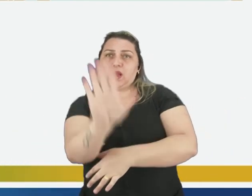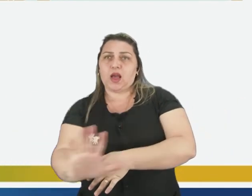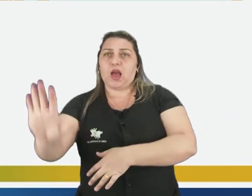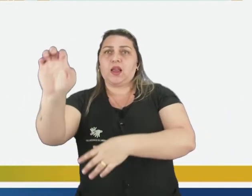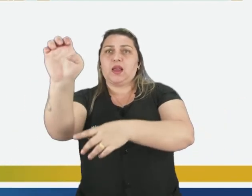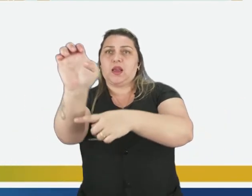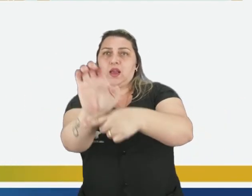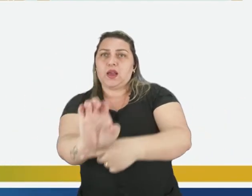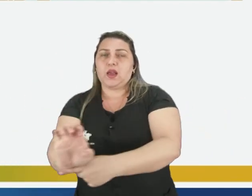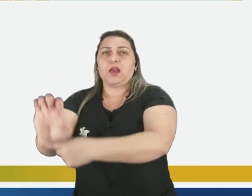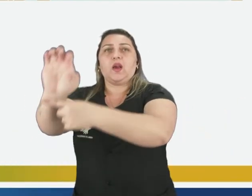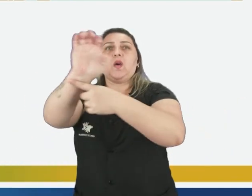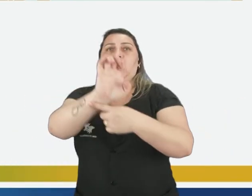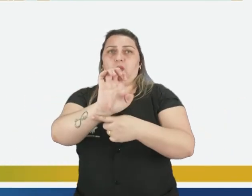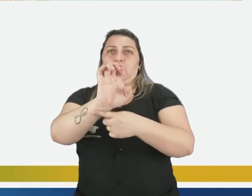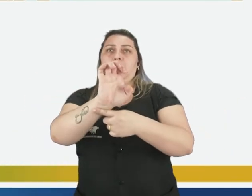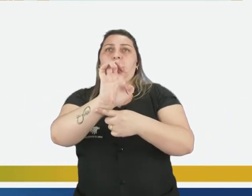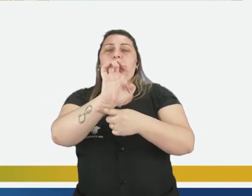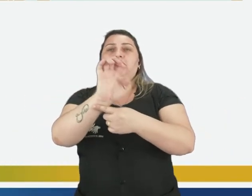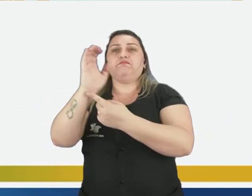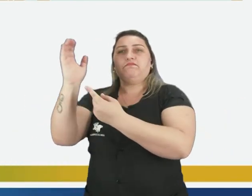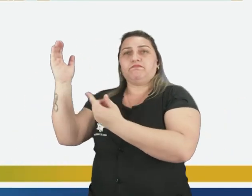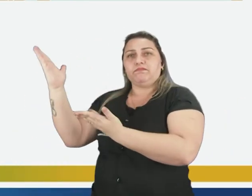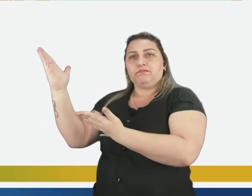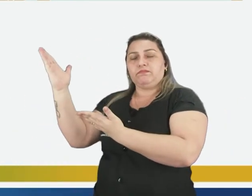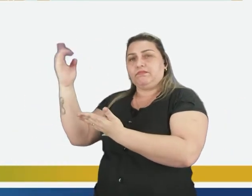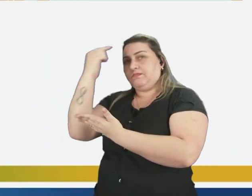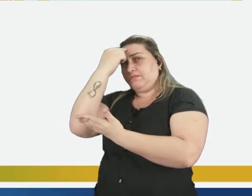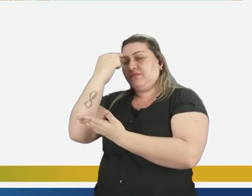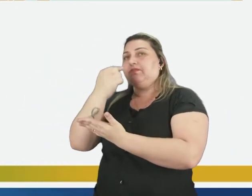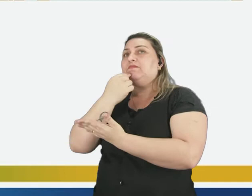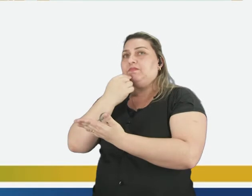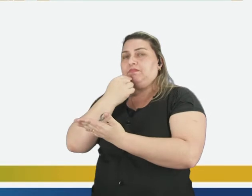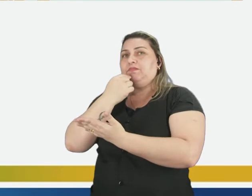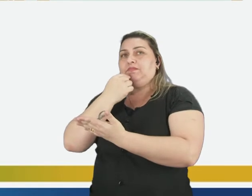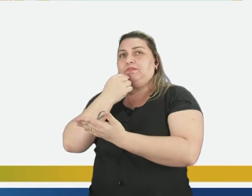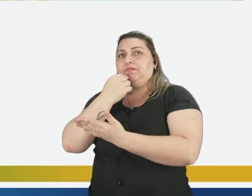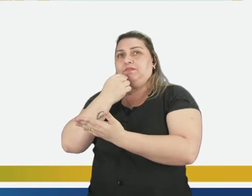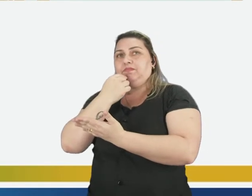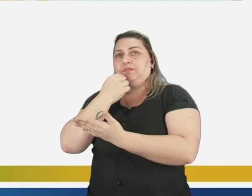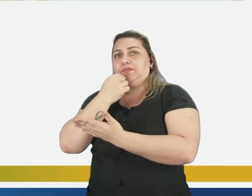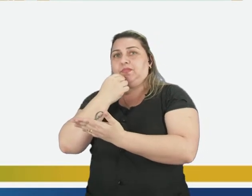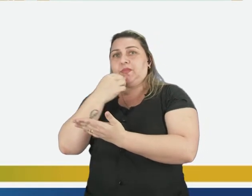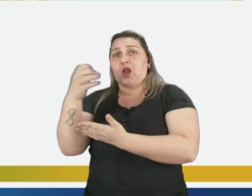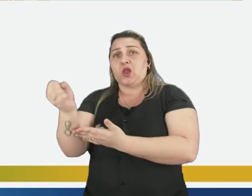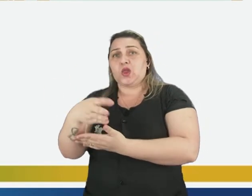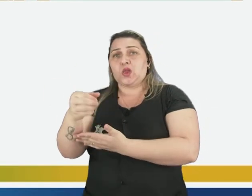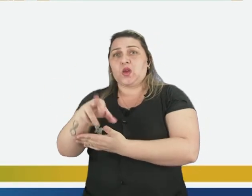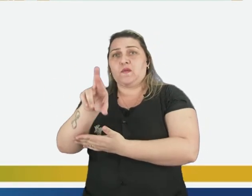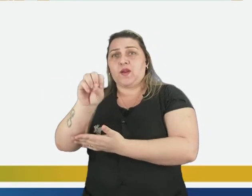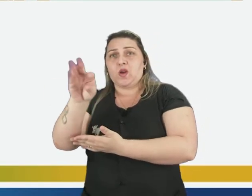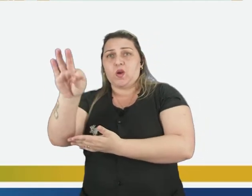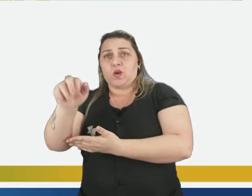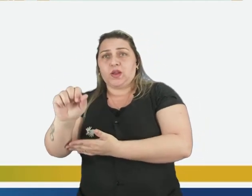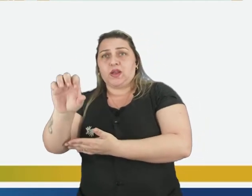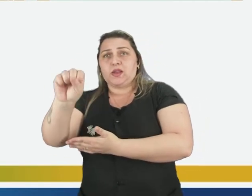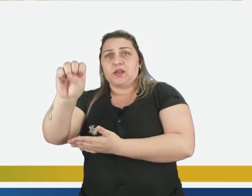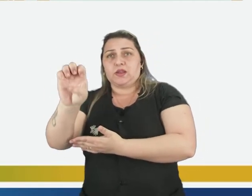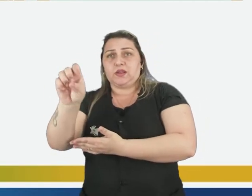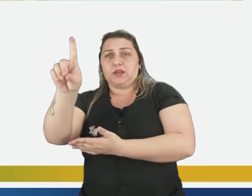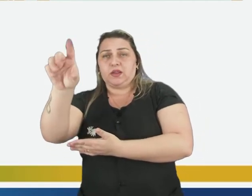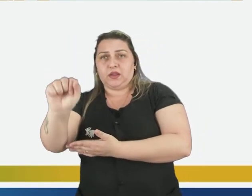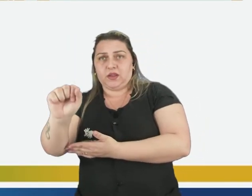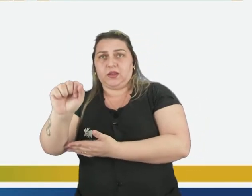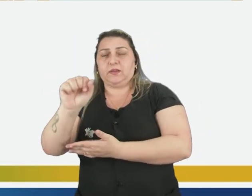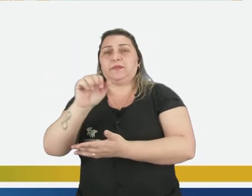Europa, conforme a figura que está na tela. Essa é a chamada nova Rota da Seda, que com tudo isso aí